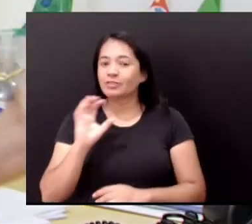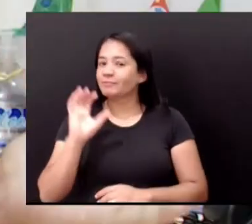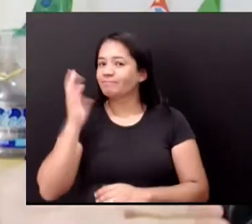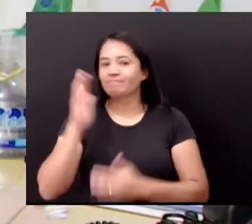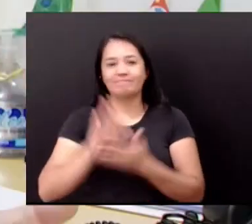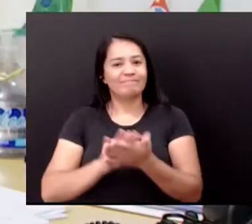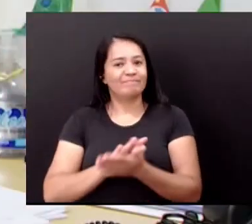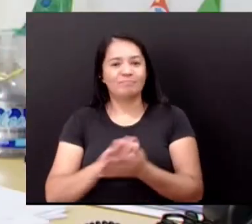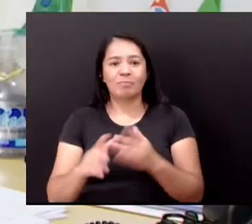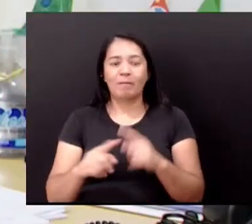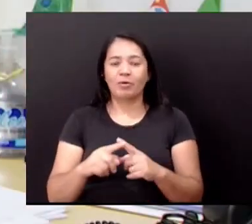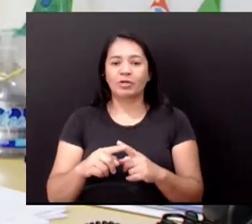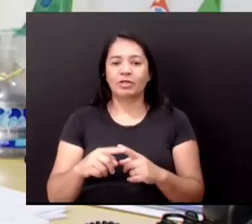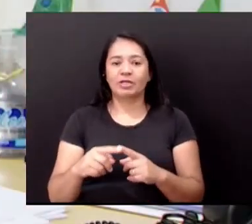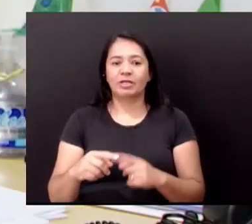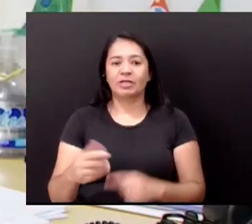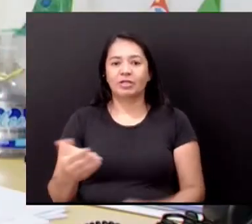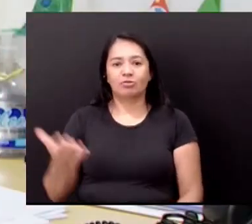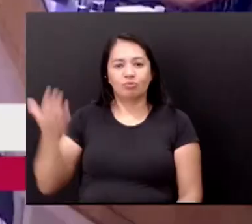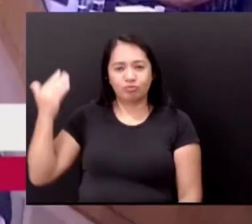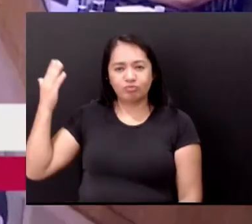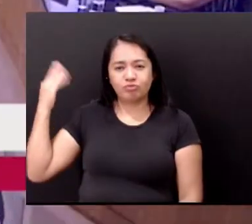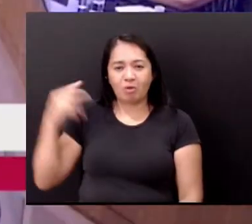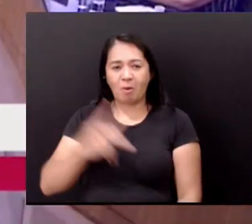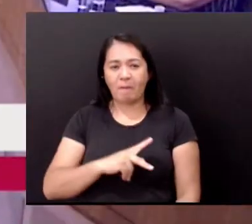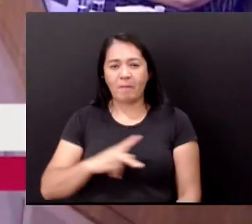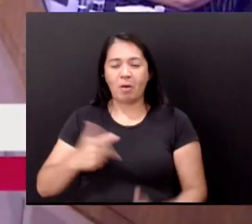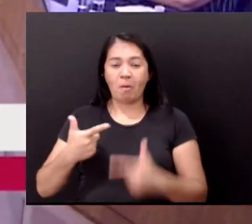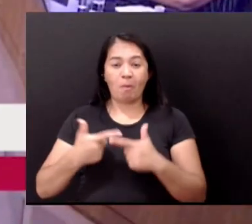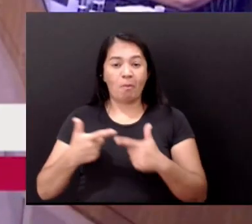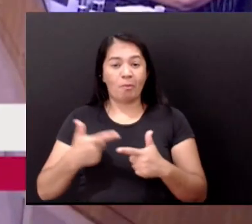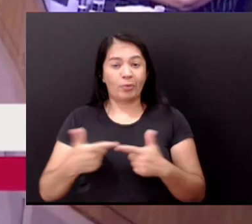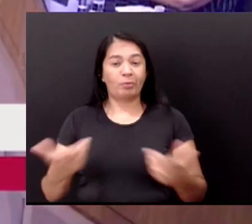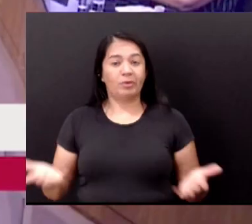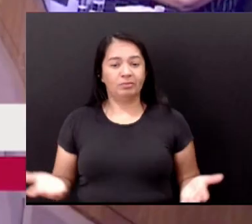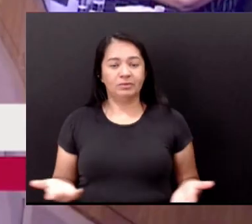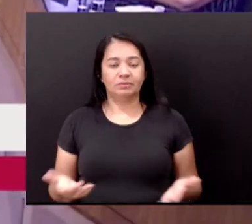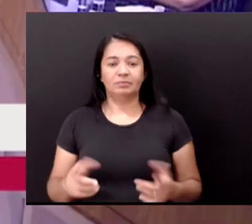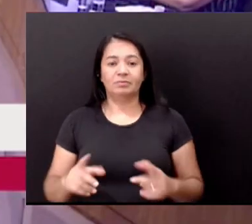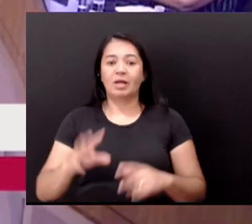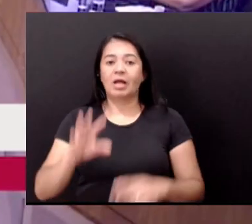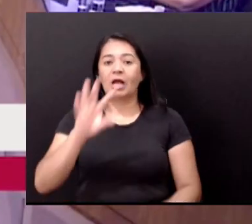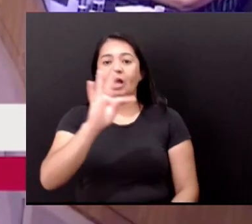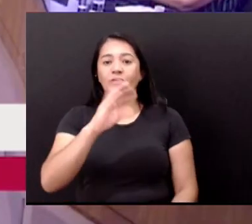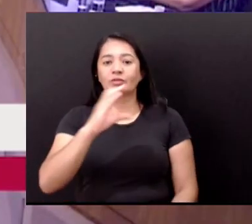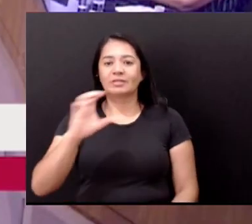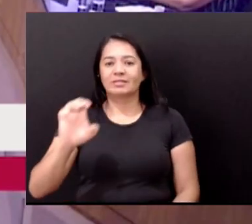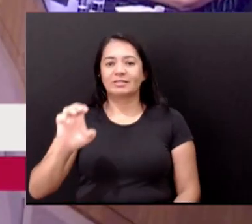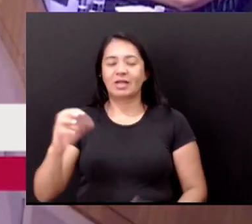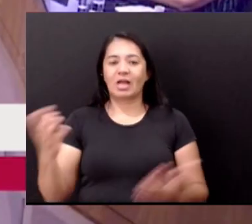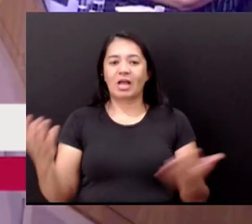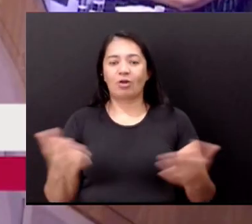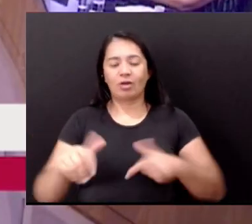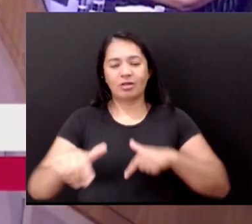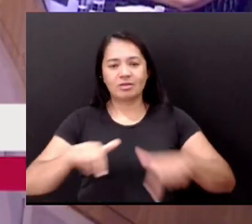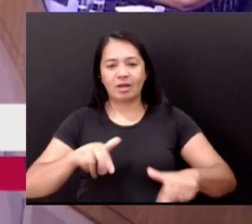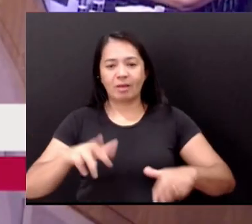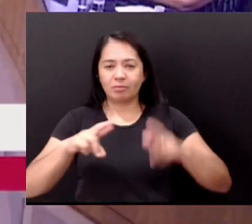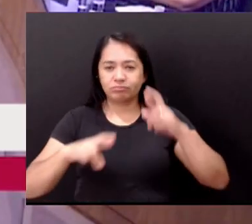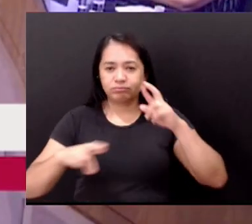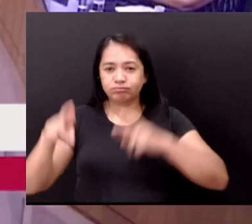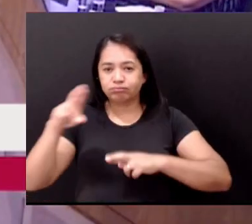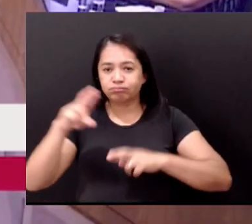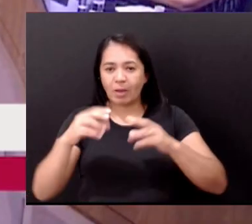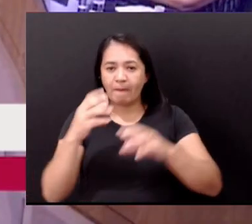os últimos presidentes que tiveram problema nas suas contas. Ao TCE, compete atuar na fiscalização contábil,